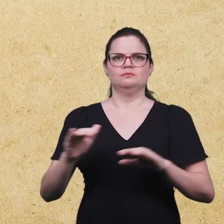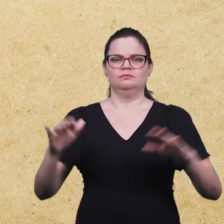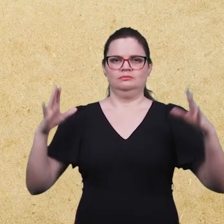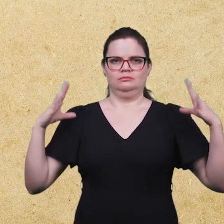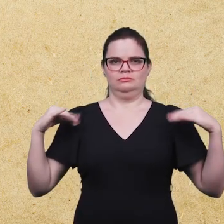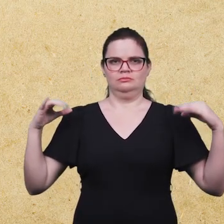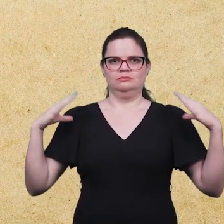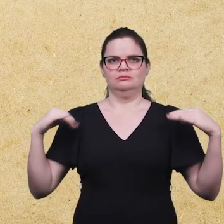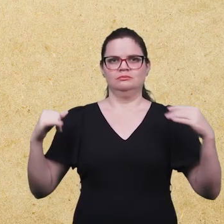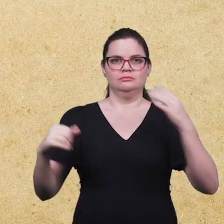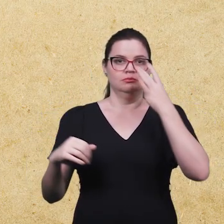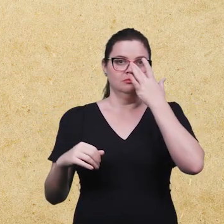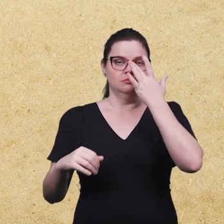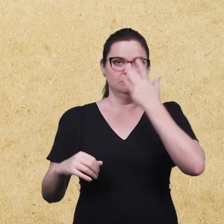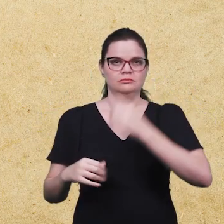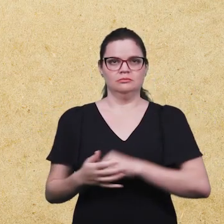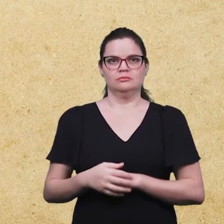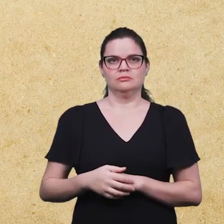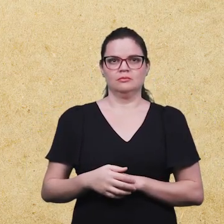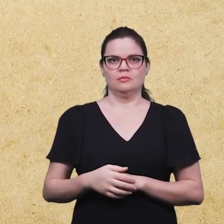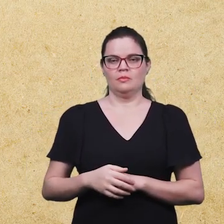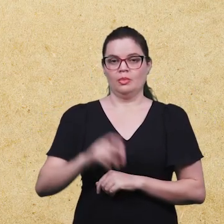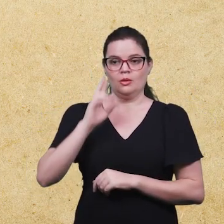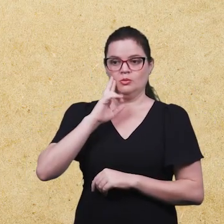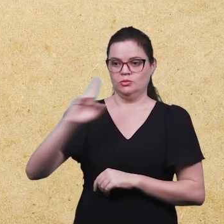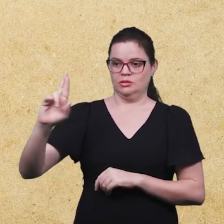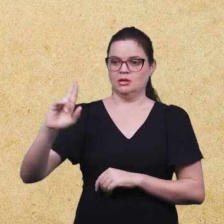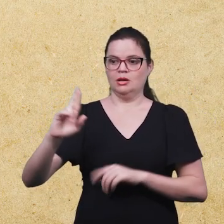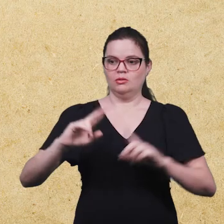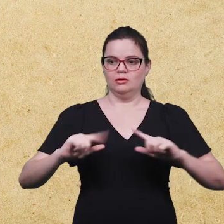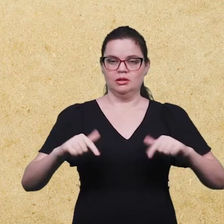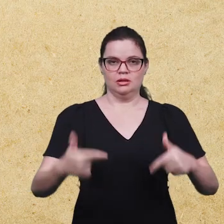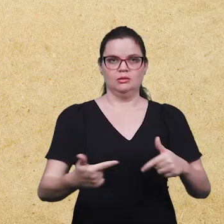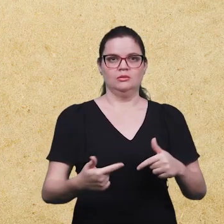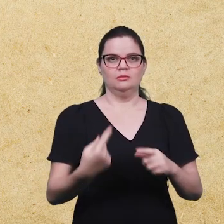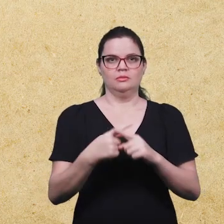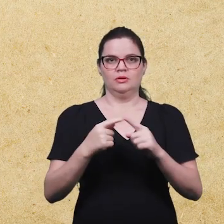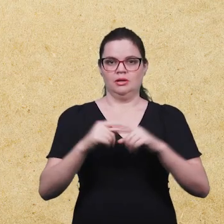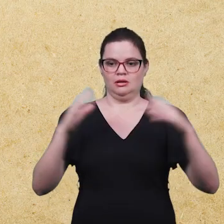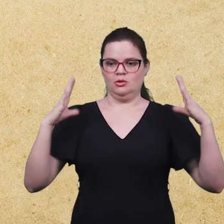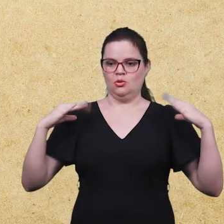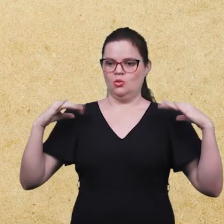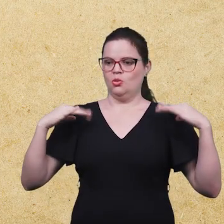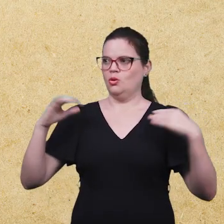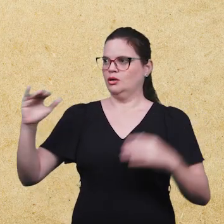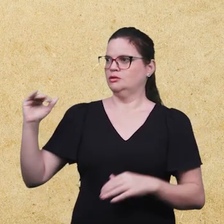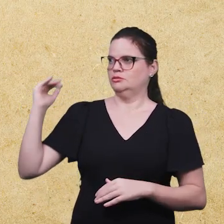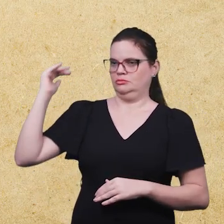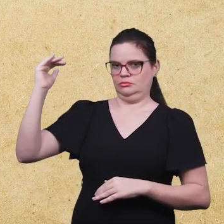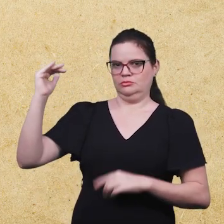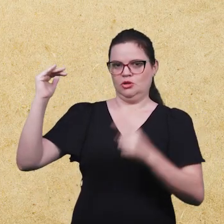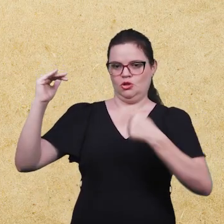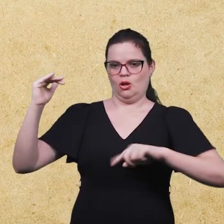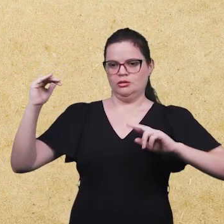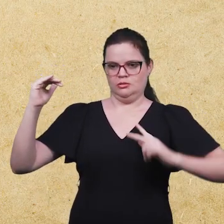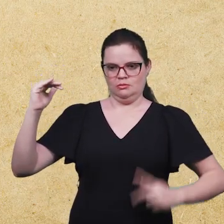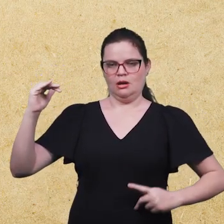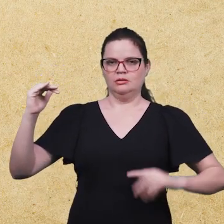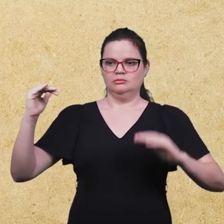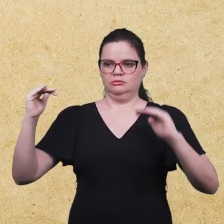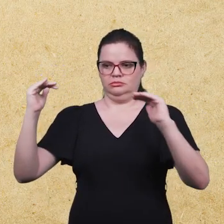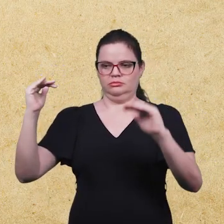anjos, né, o Senhor fez o homem, quer dizer, os anjos são maior em glória do que o